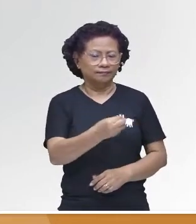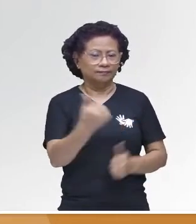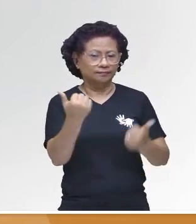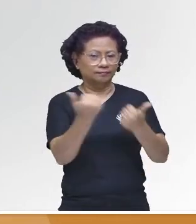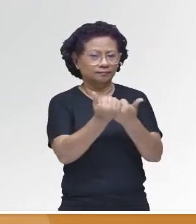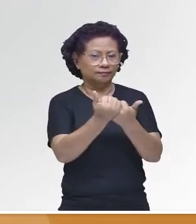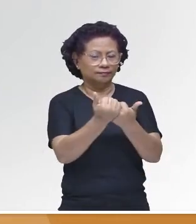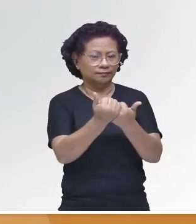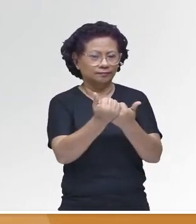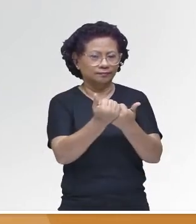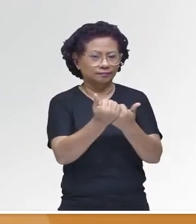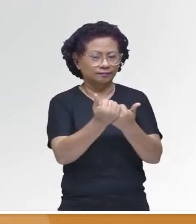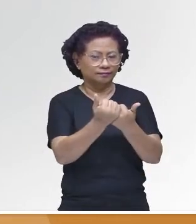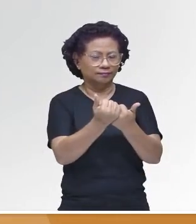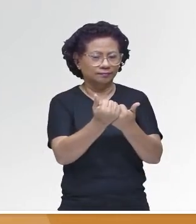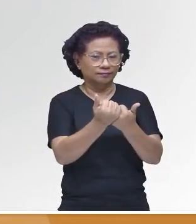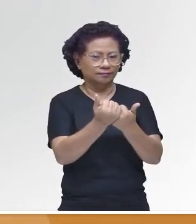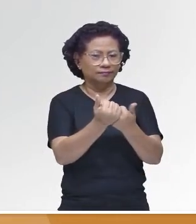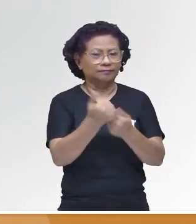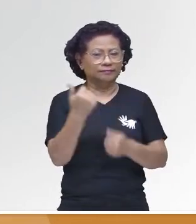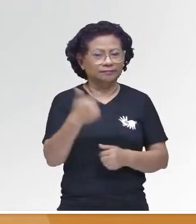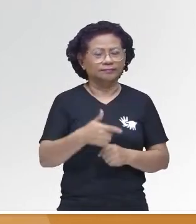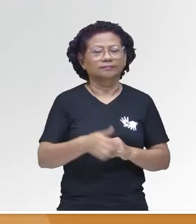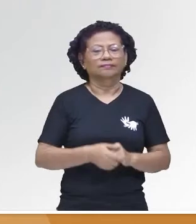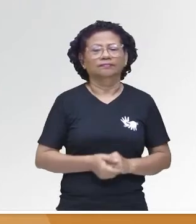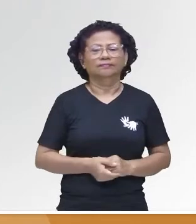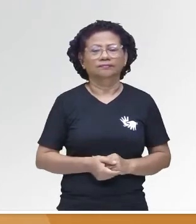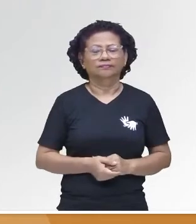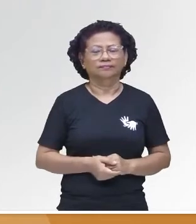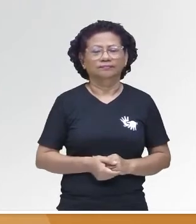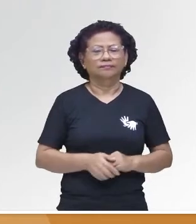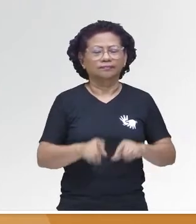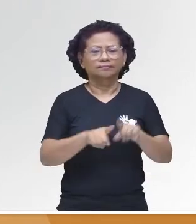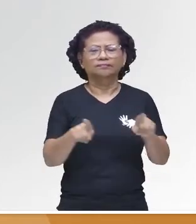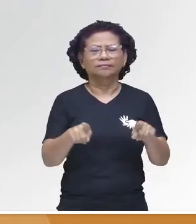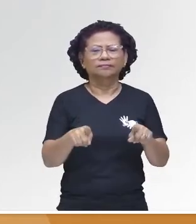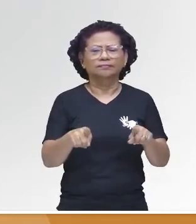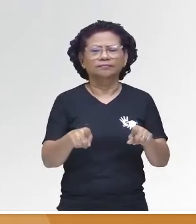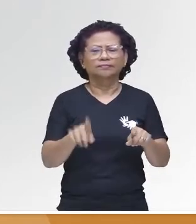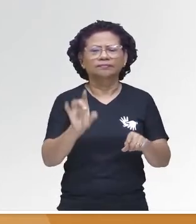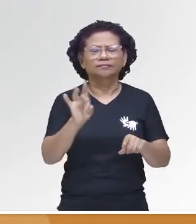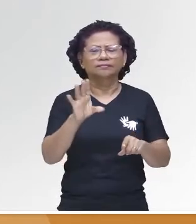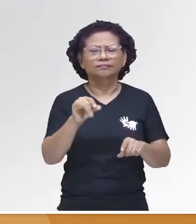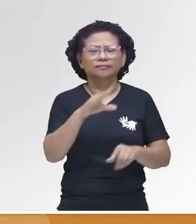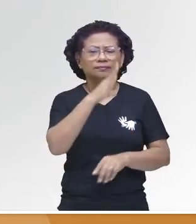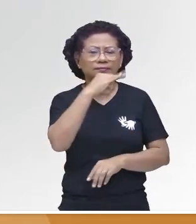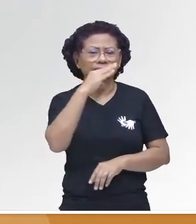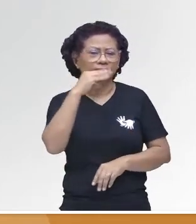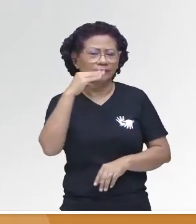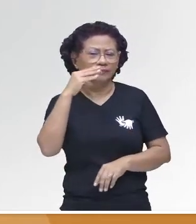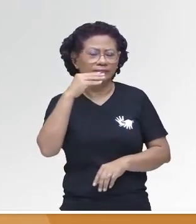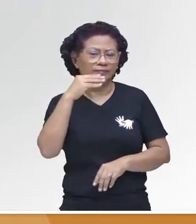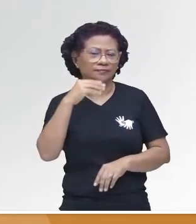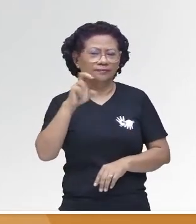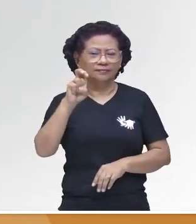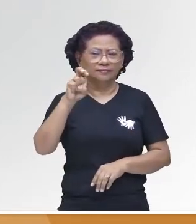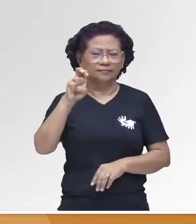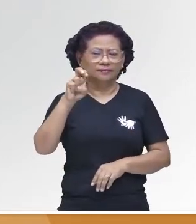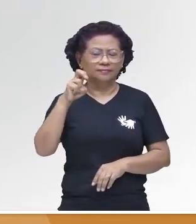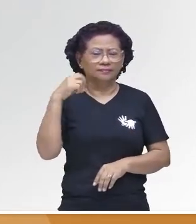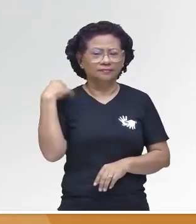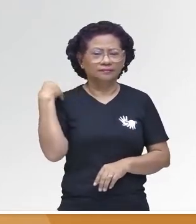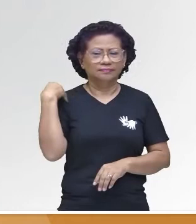é quem vai assumir o trono posteriormente, mas como os senhores podem ver, ainda é um menino, né? É uma criança, está no colo de sua mãe